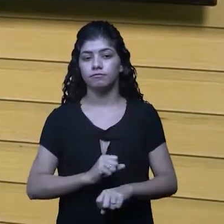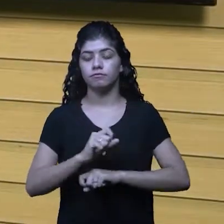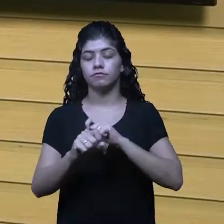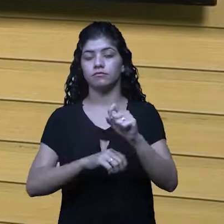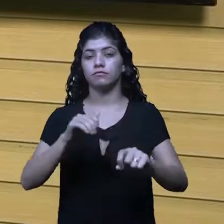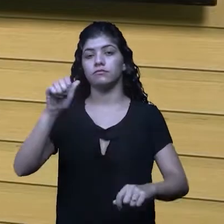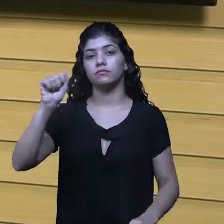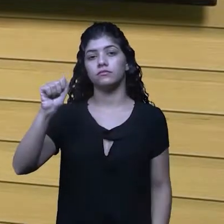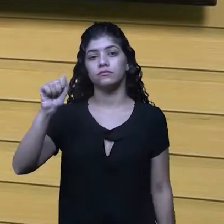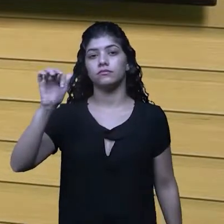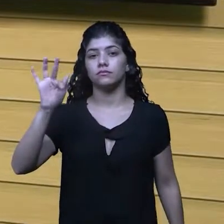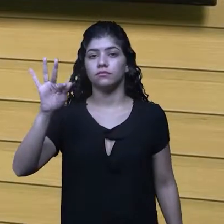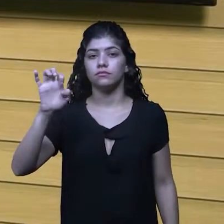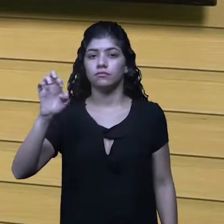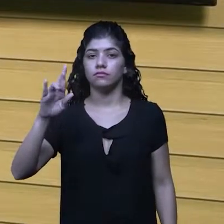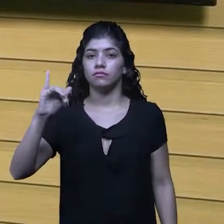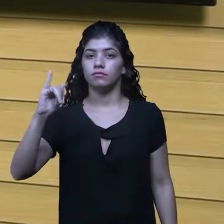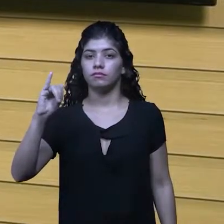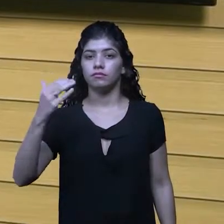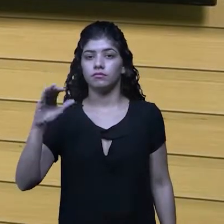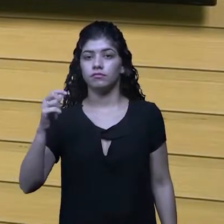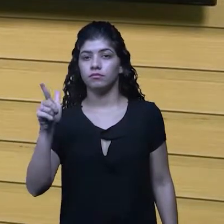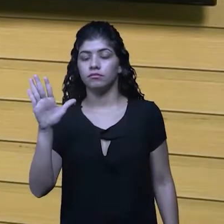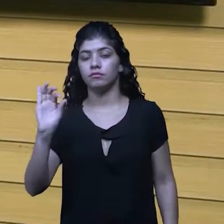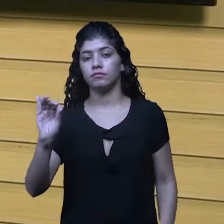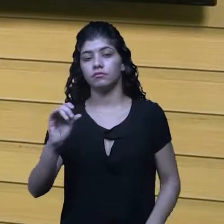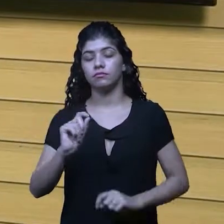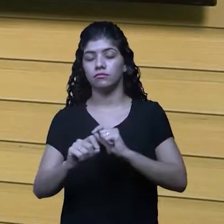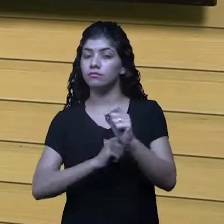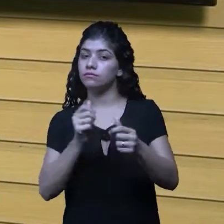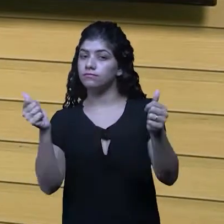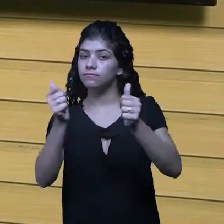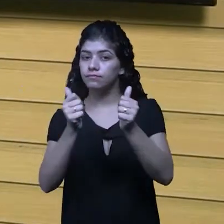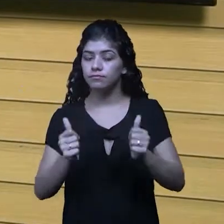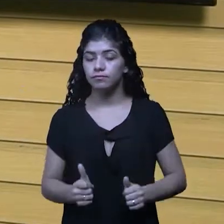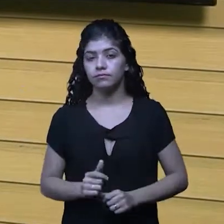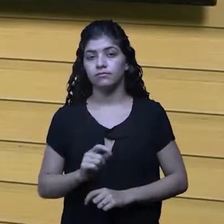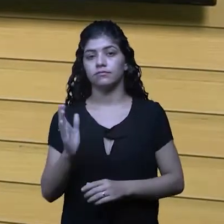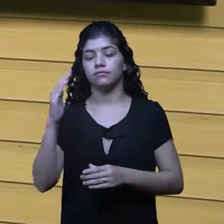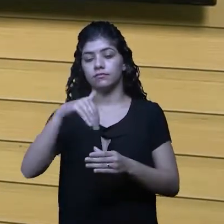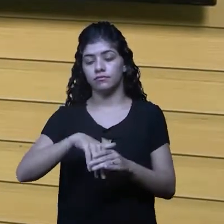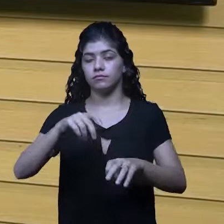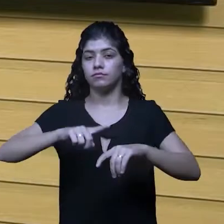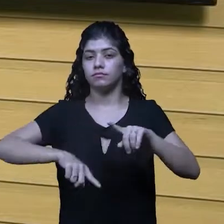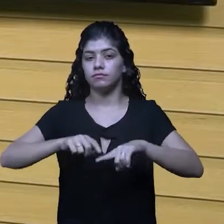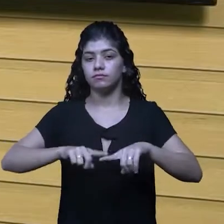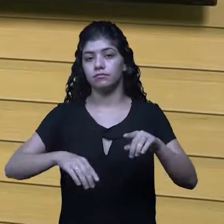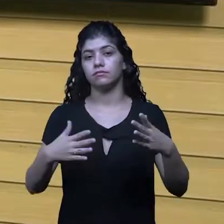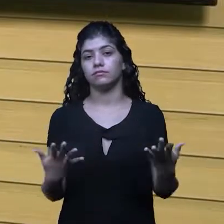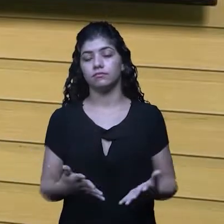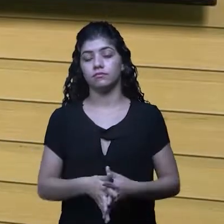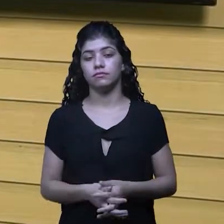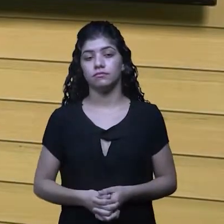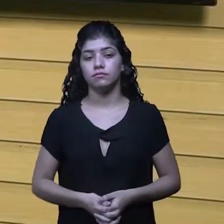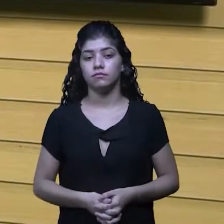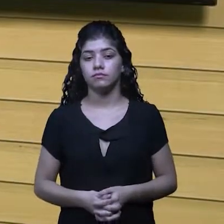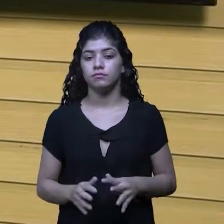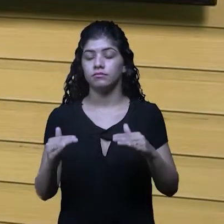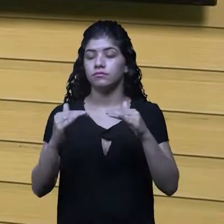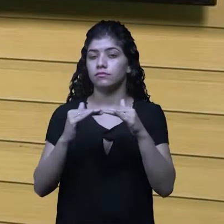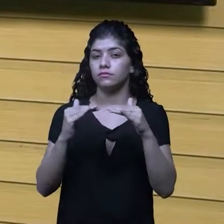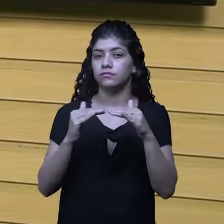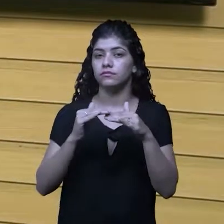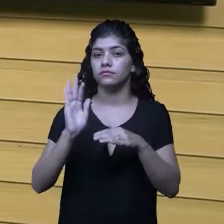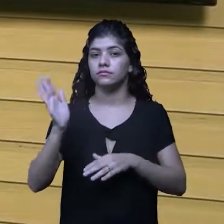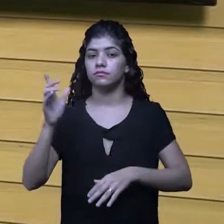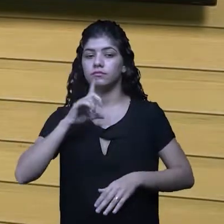de aferição. A aferição é feita a uma verificação desse equipamento, desse instrumento de